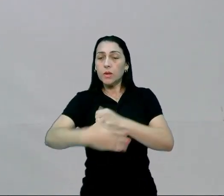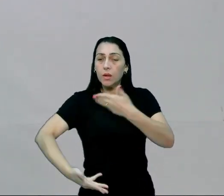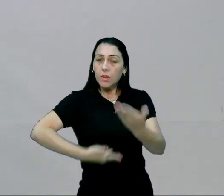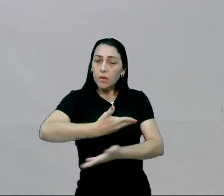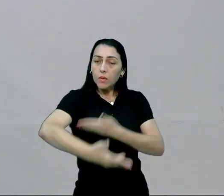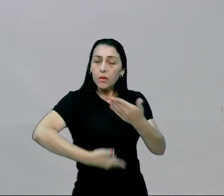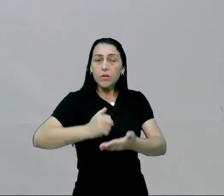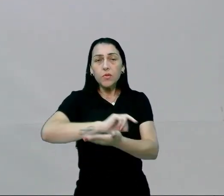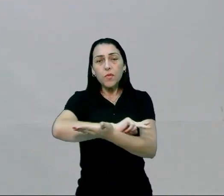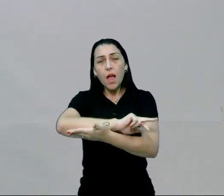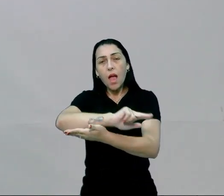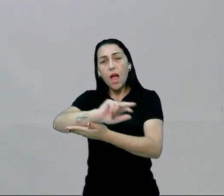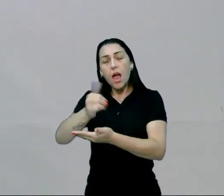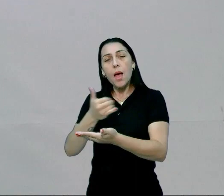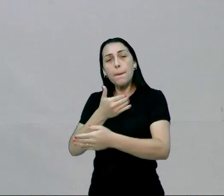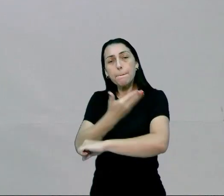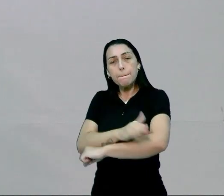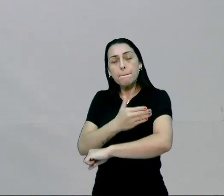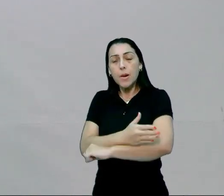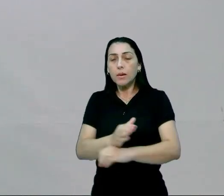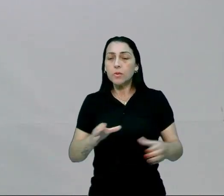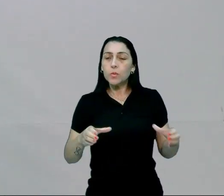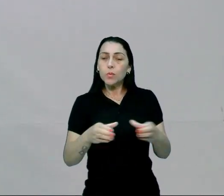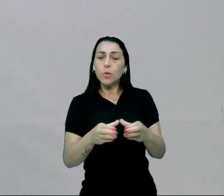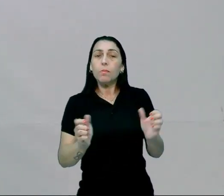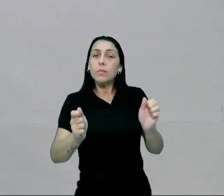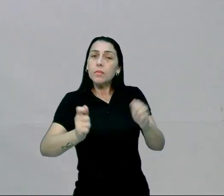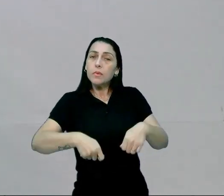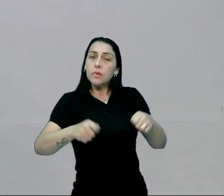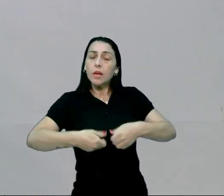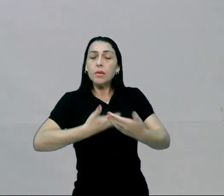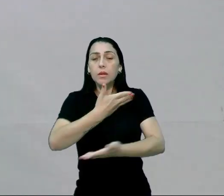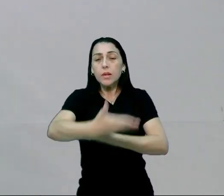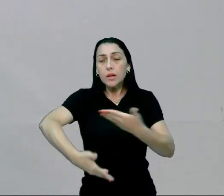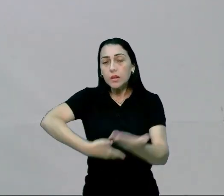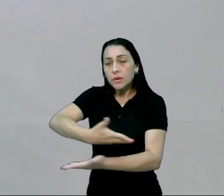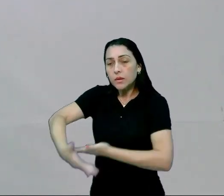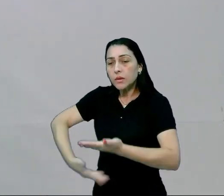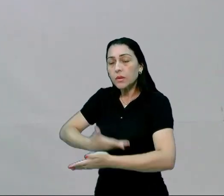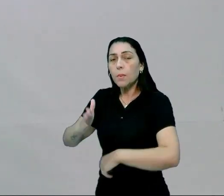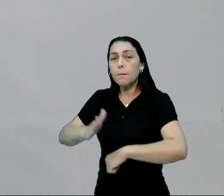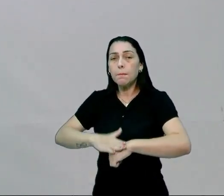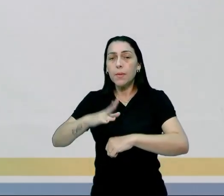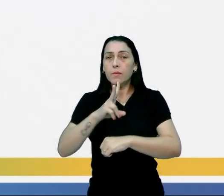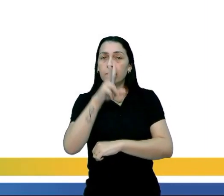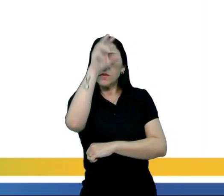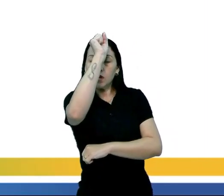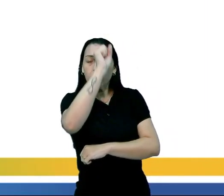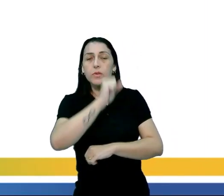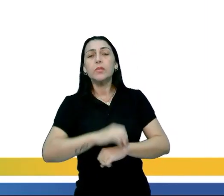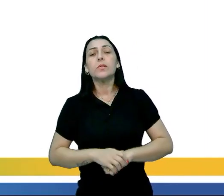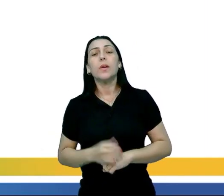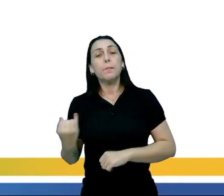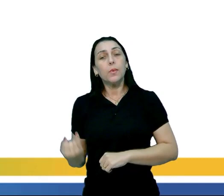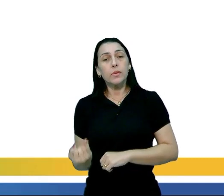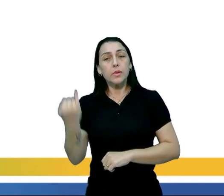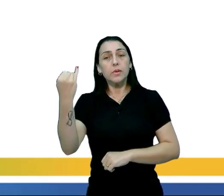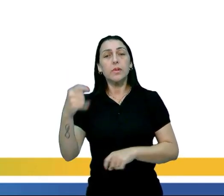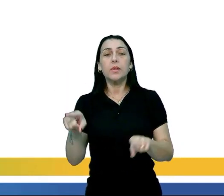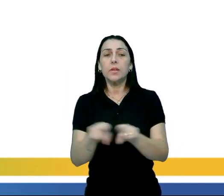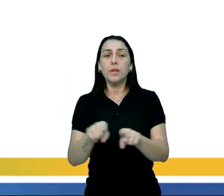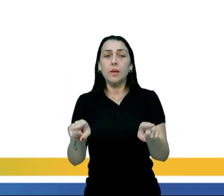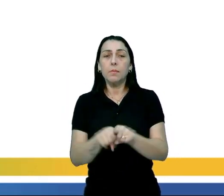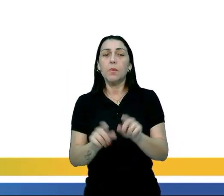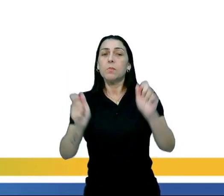correlação de diversas práticas coletivas permitem essa interação um pouco mais aflorada, tá bom? Então, isso daí é importante. E,